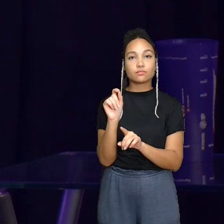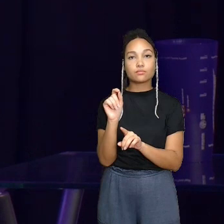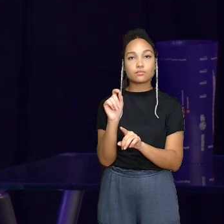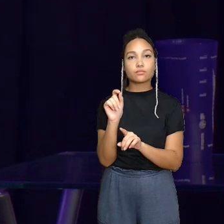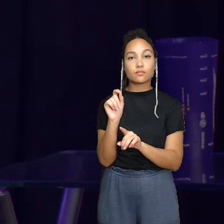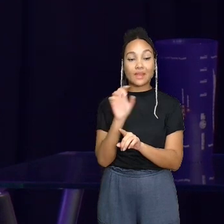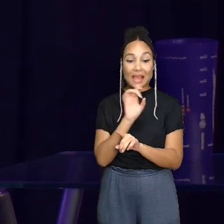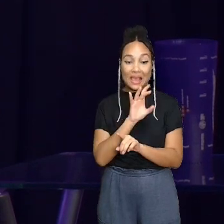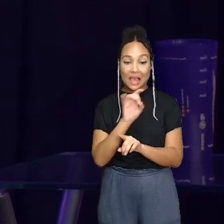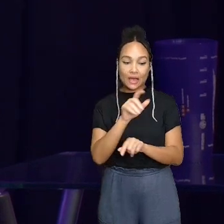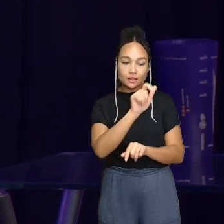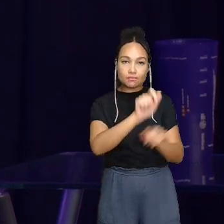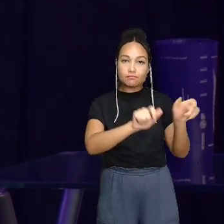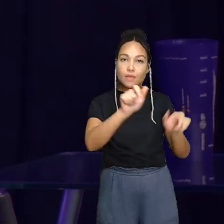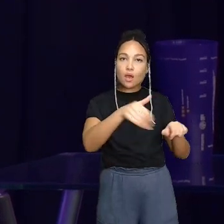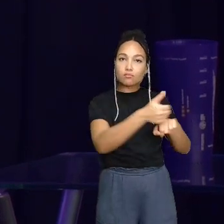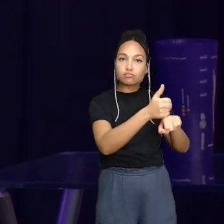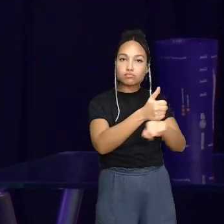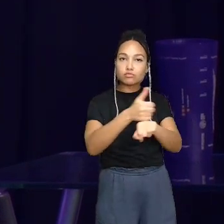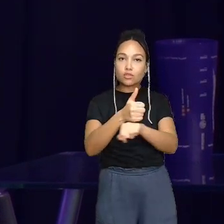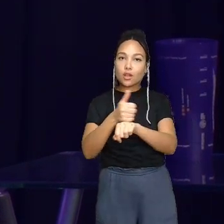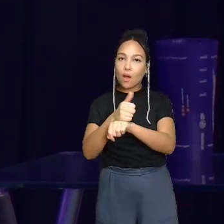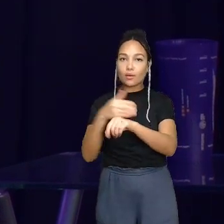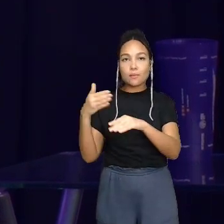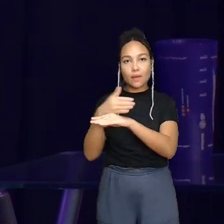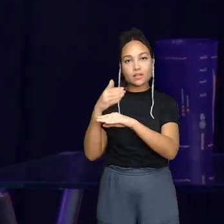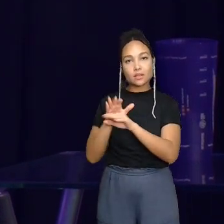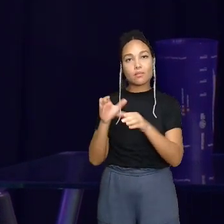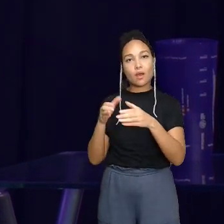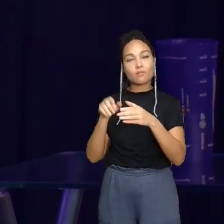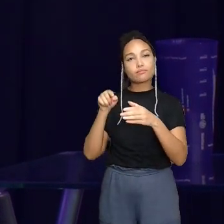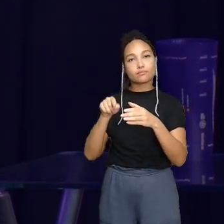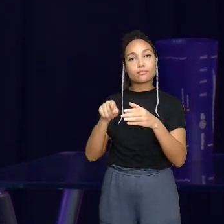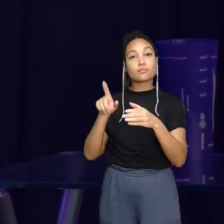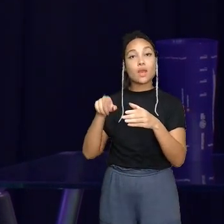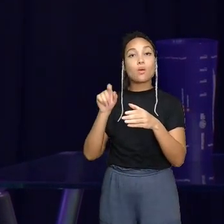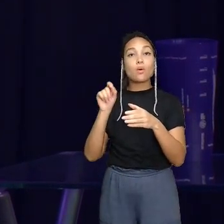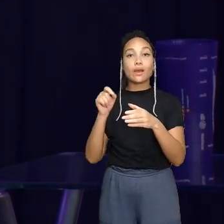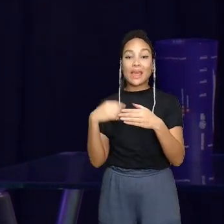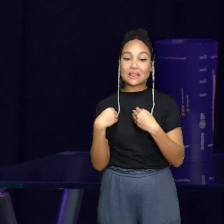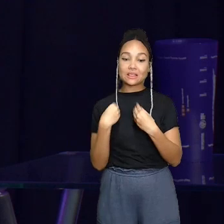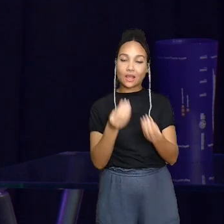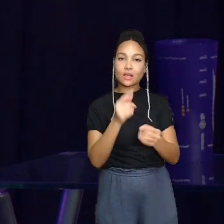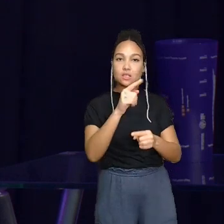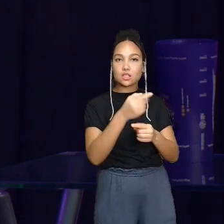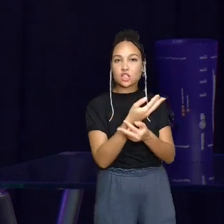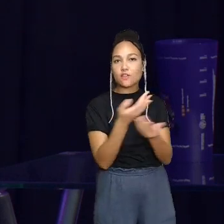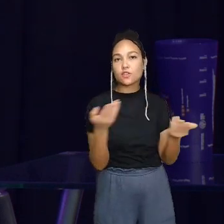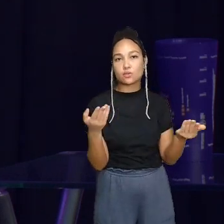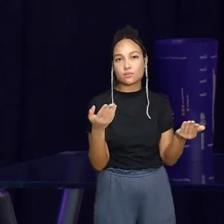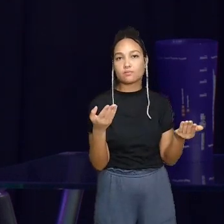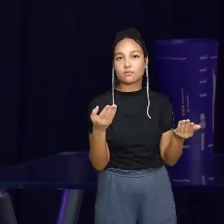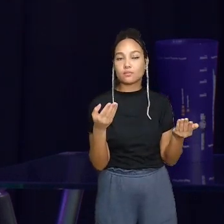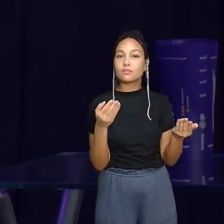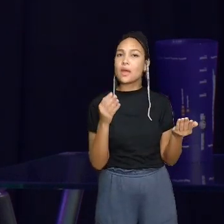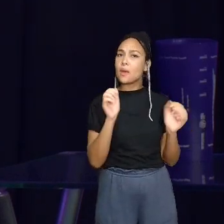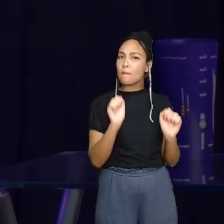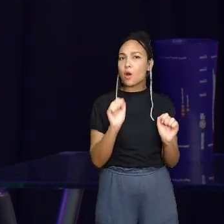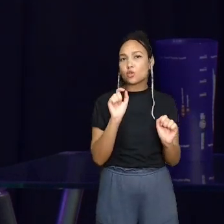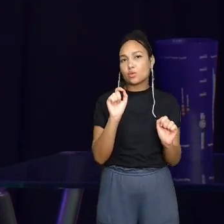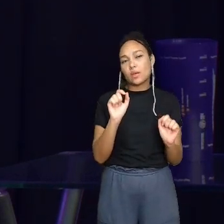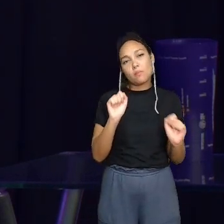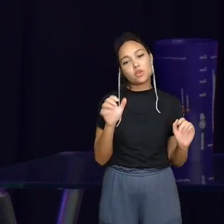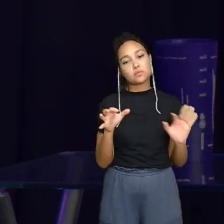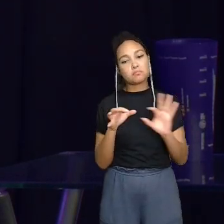profissional, cada pessoa que participa do banco, ele oferece um serviço. E esse serviço, ele pode ou não estar relacionado à